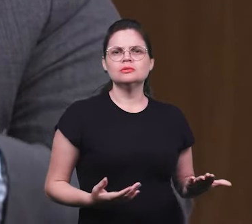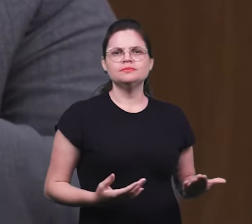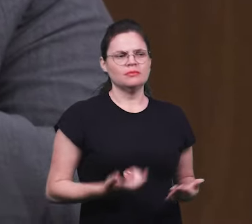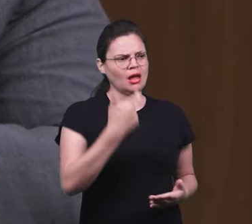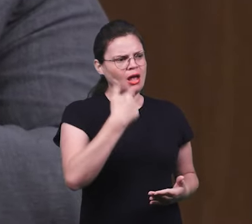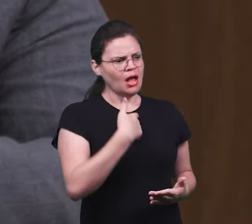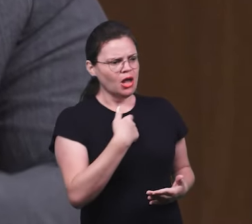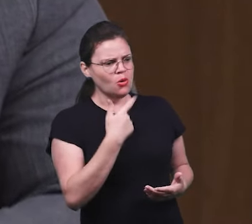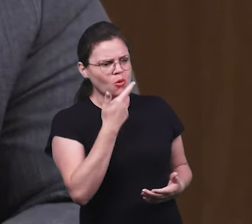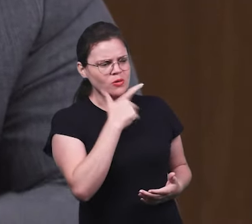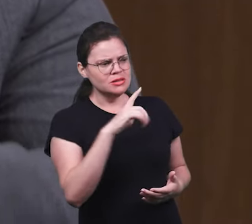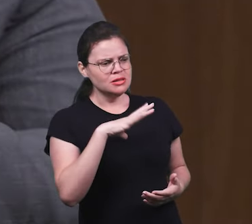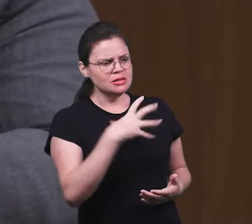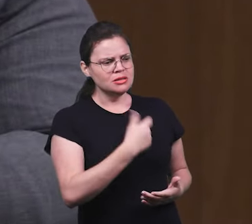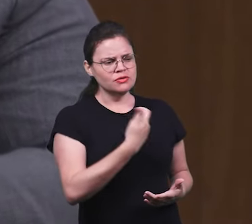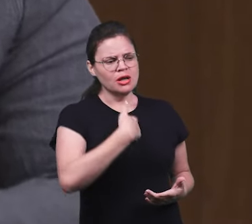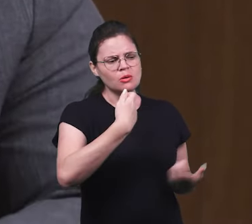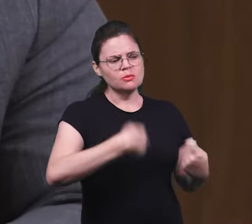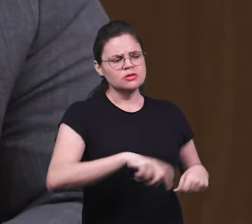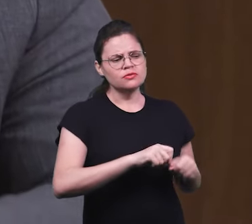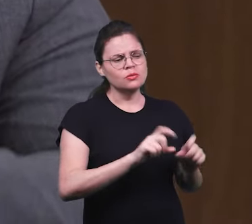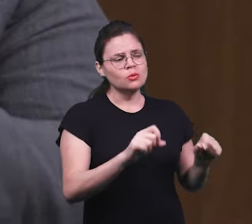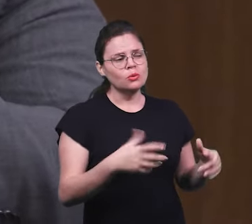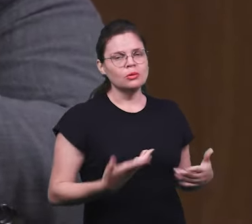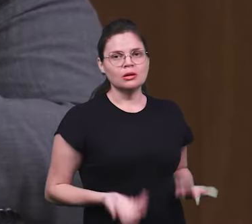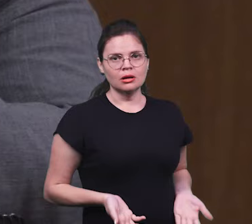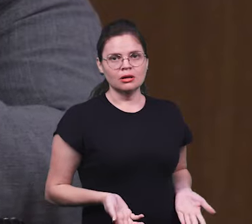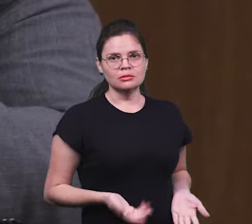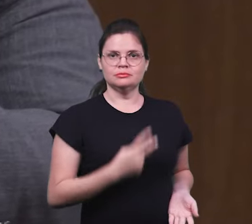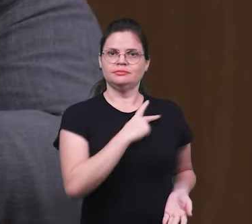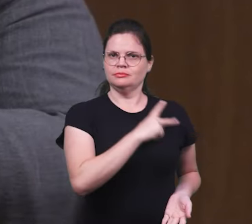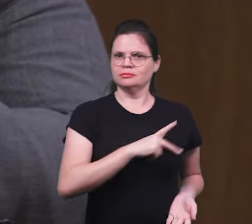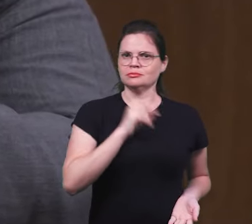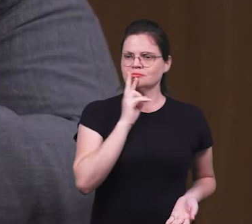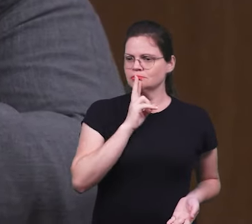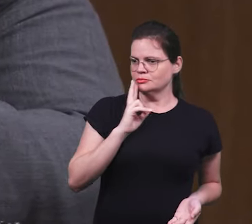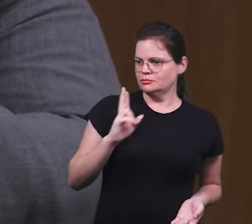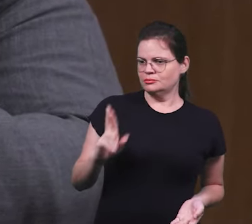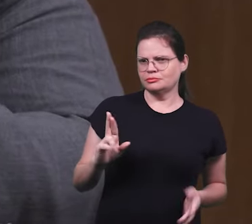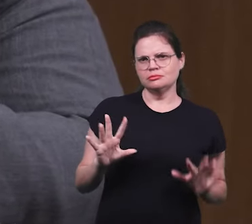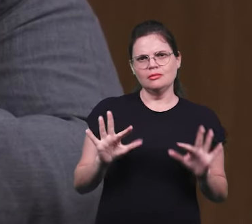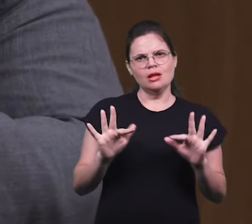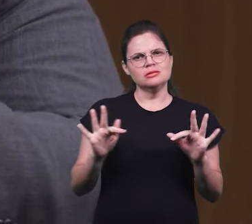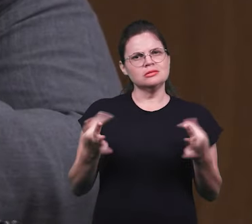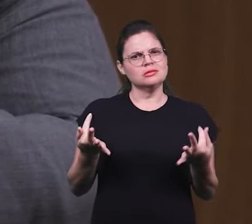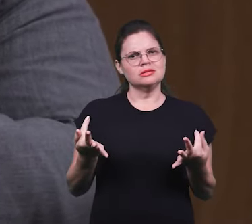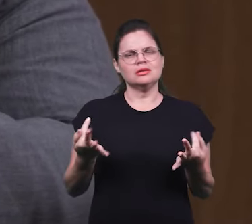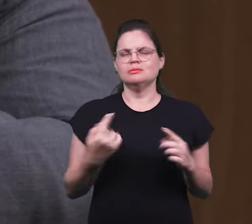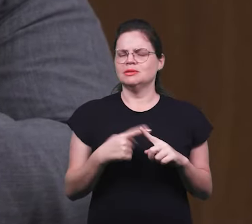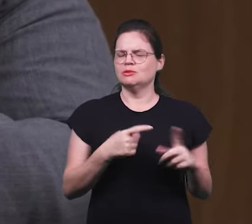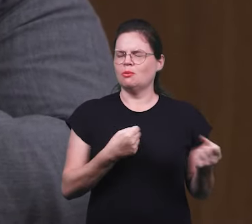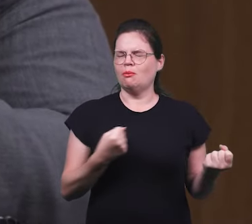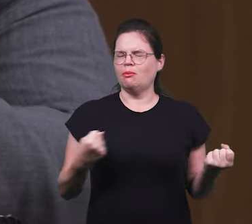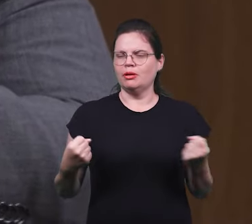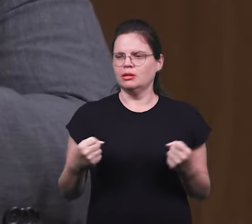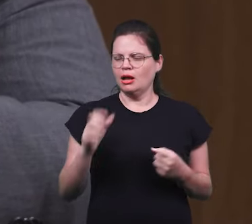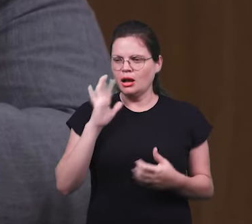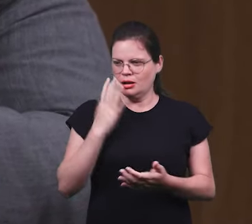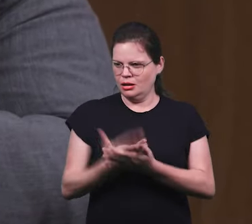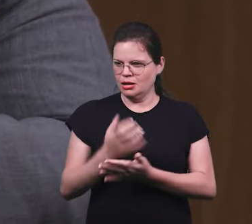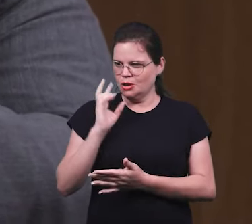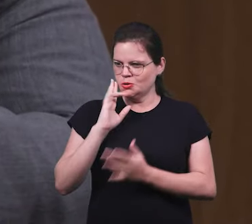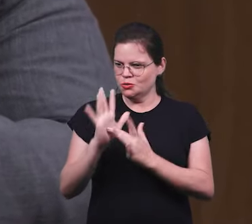eu devo fazer para ser salvo, para alcançar a salvação? E Paulo responde de uma maneira muito singela, mas poderosa, né? Crê no